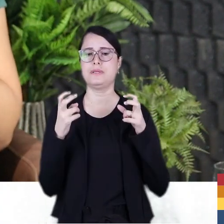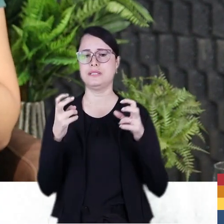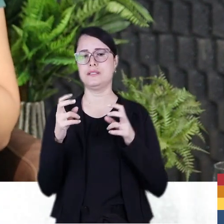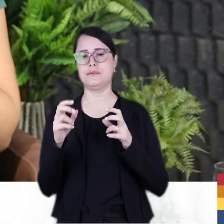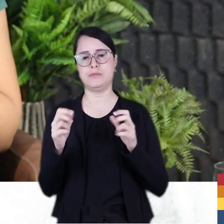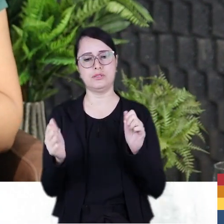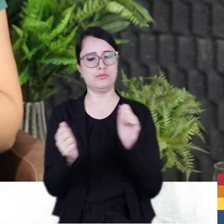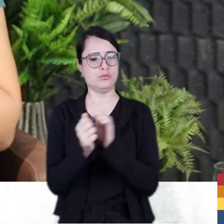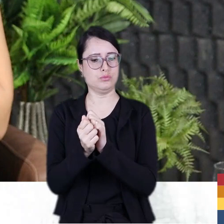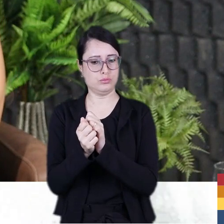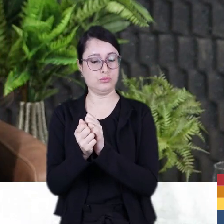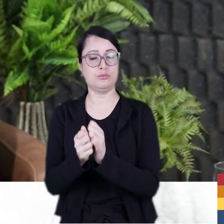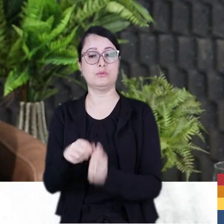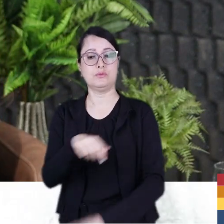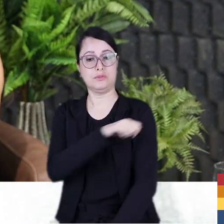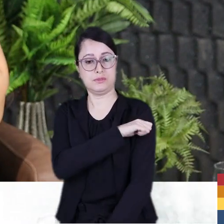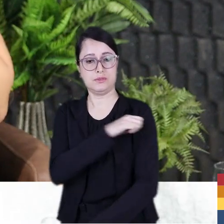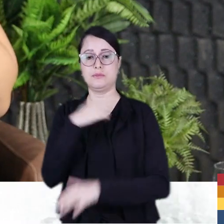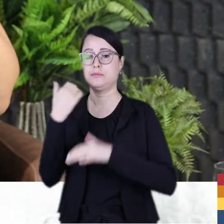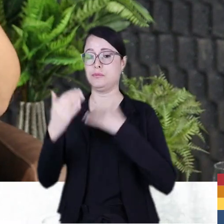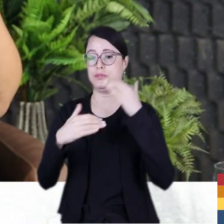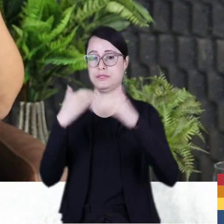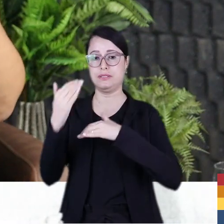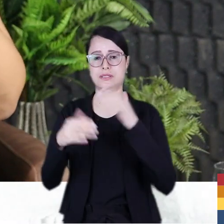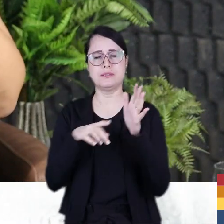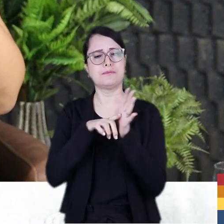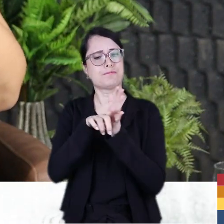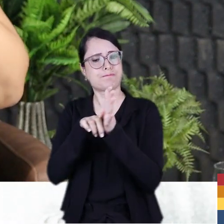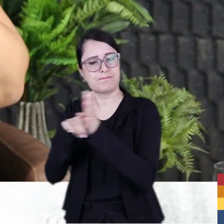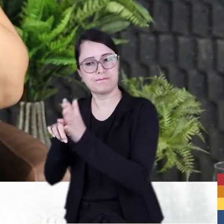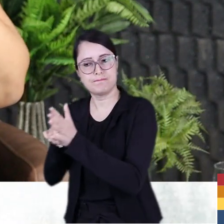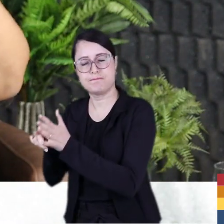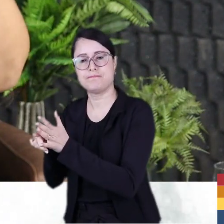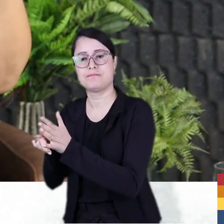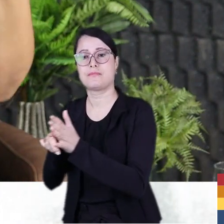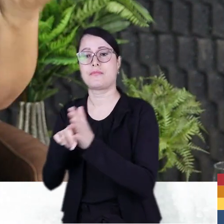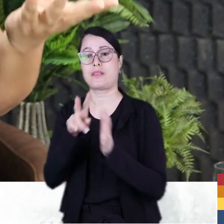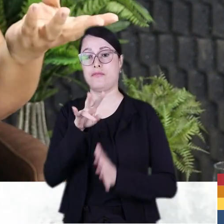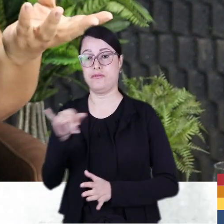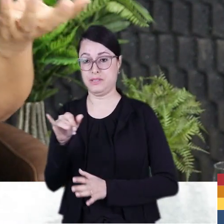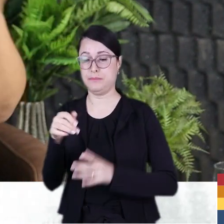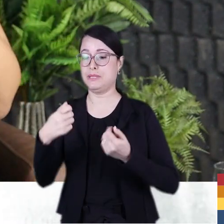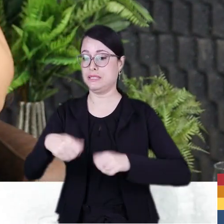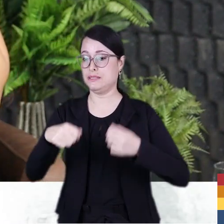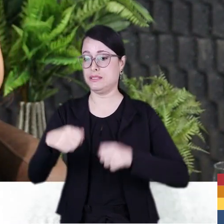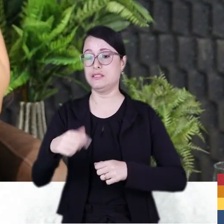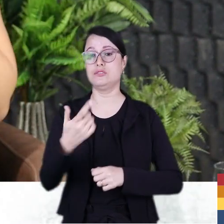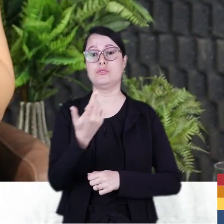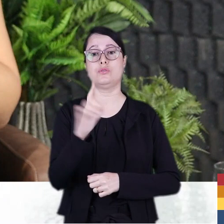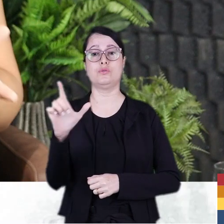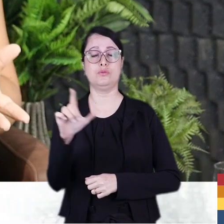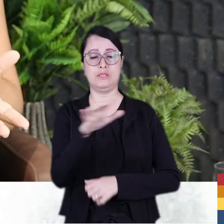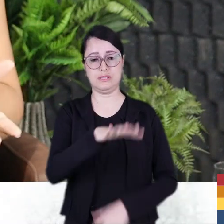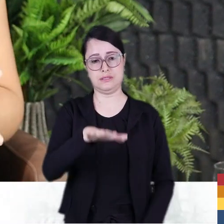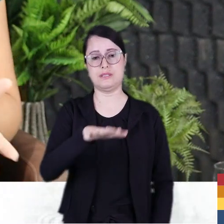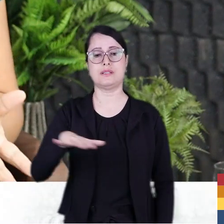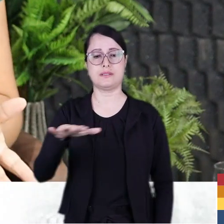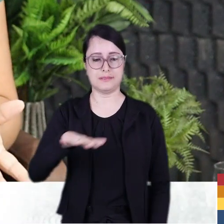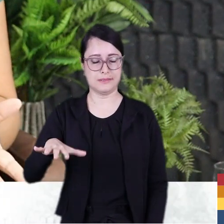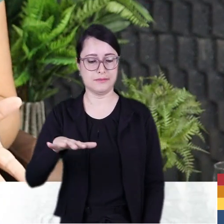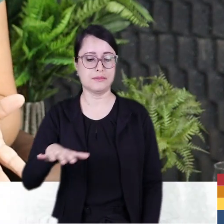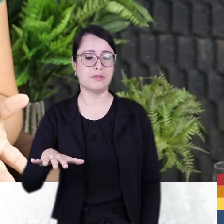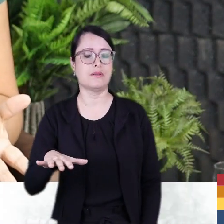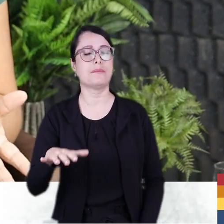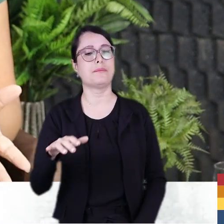conhecimento, por exemplo, lá em, digamos, em ciências da saúde, né, Então, quando a gente pensa o